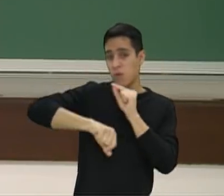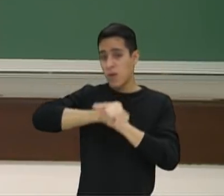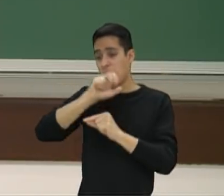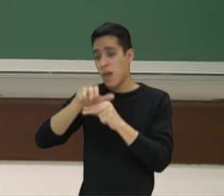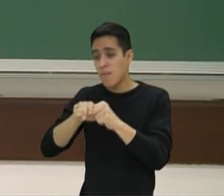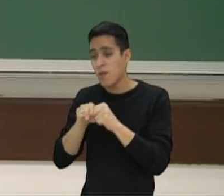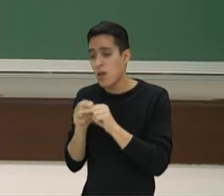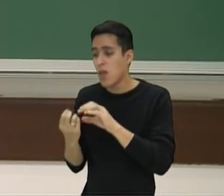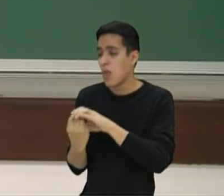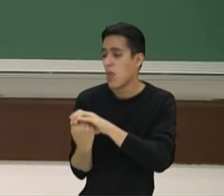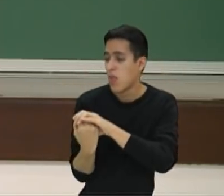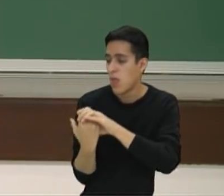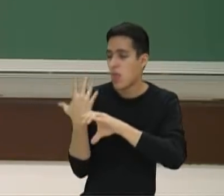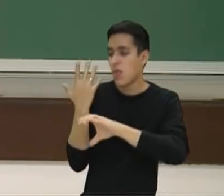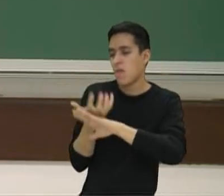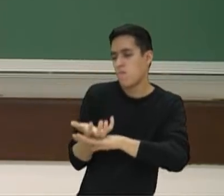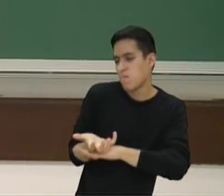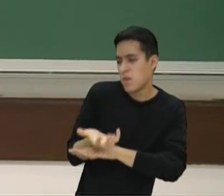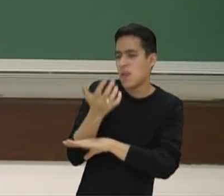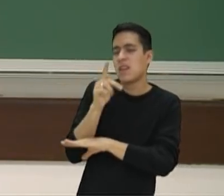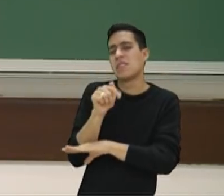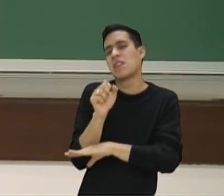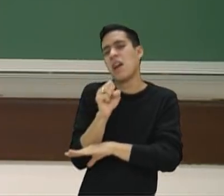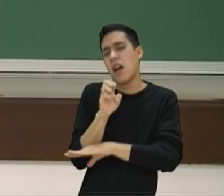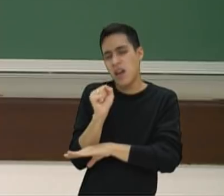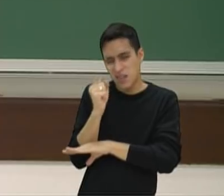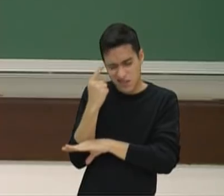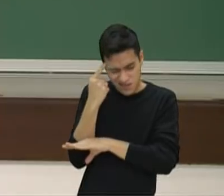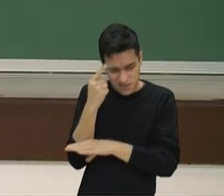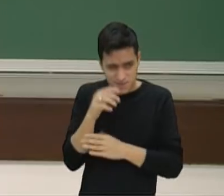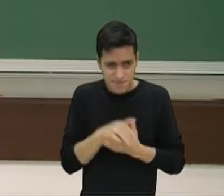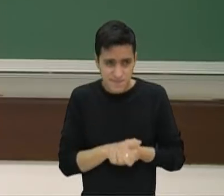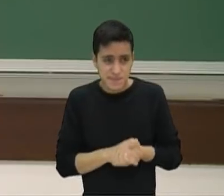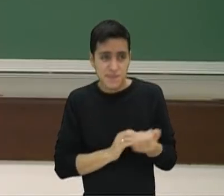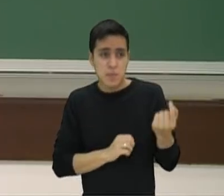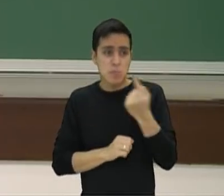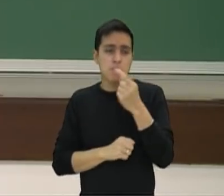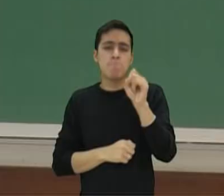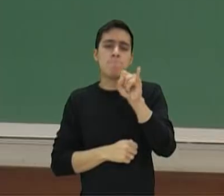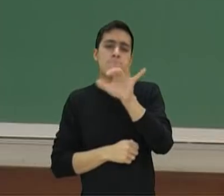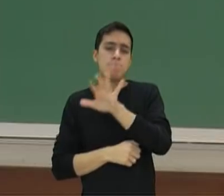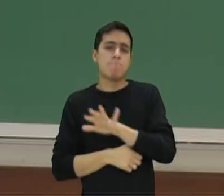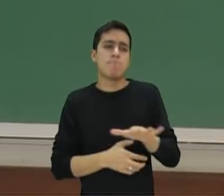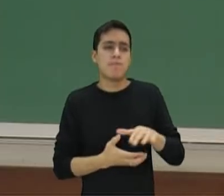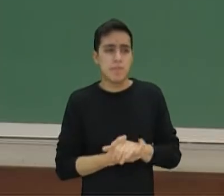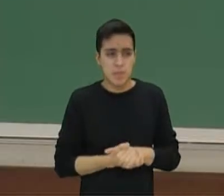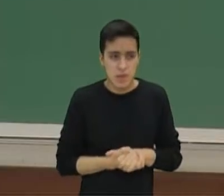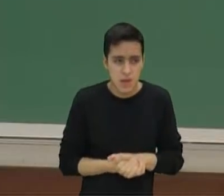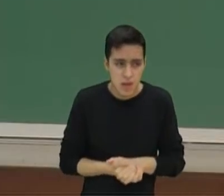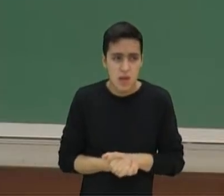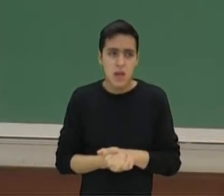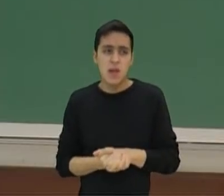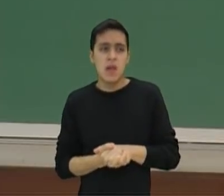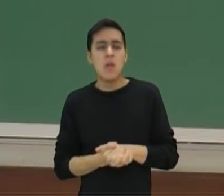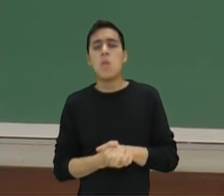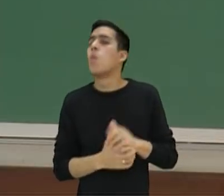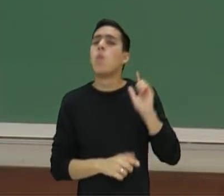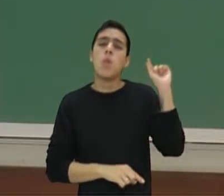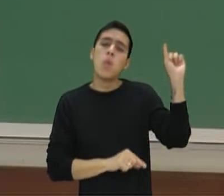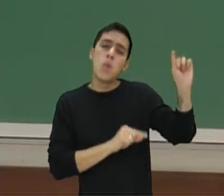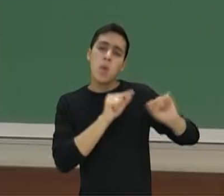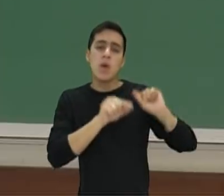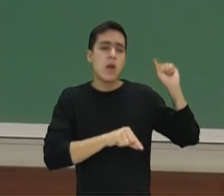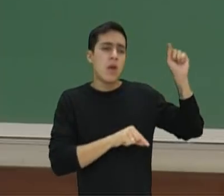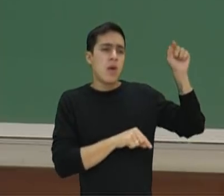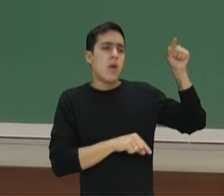emissões dos gases? Então vamos lá à nossa imagem. A energia toda liberada, ela volta